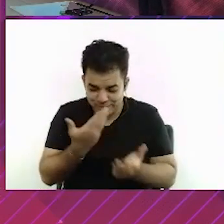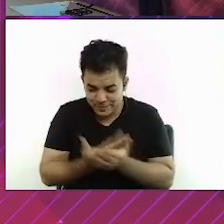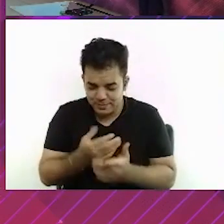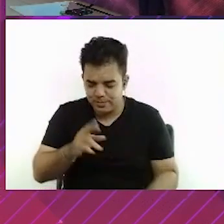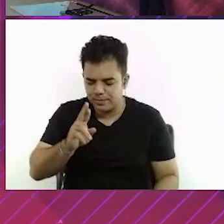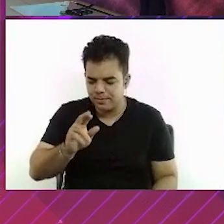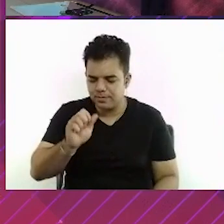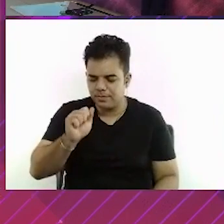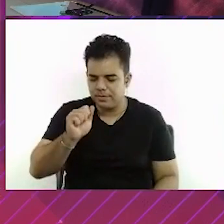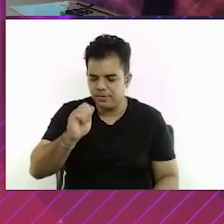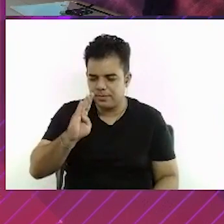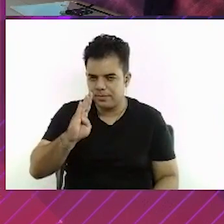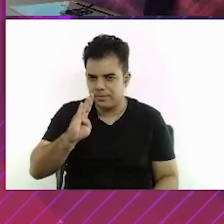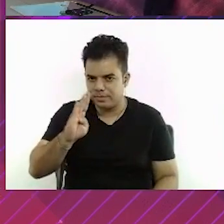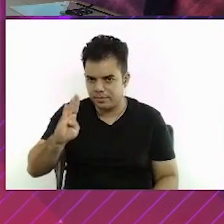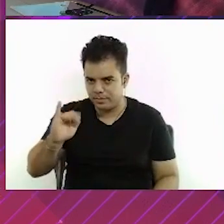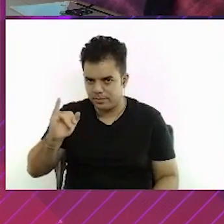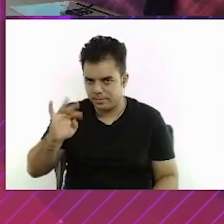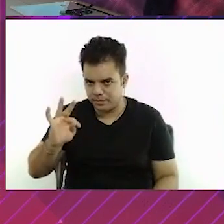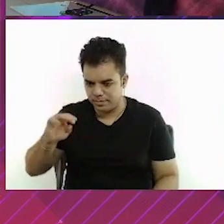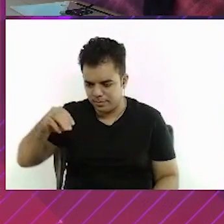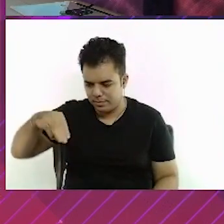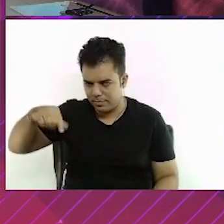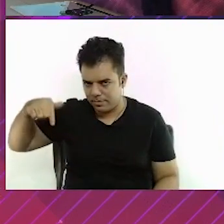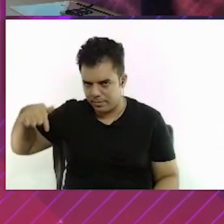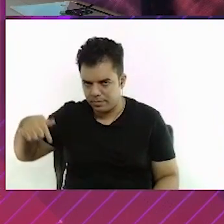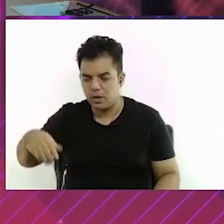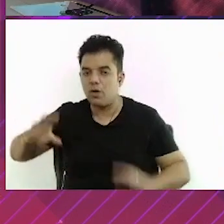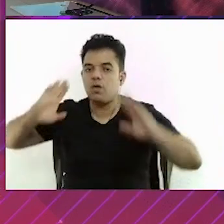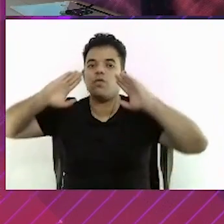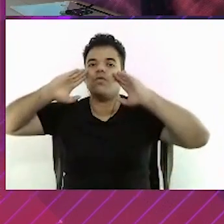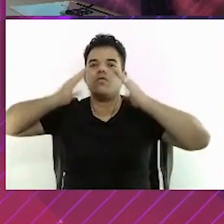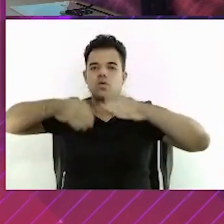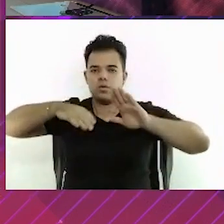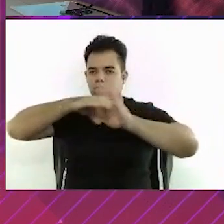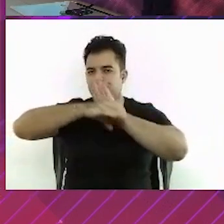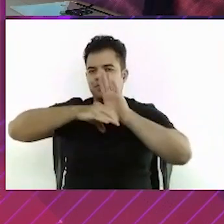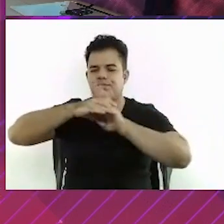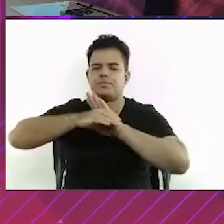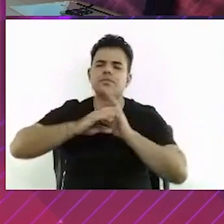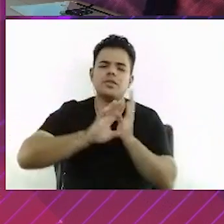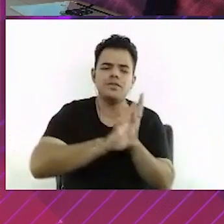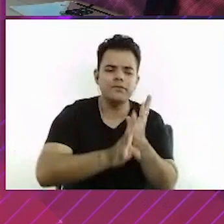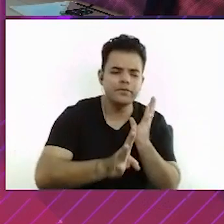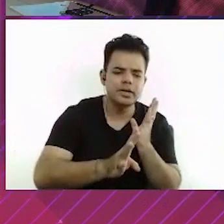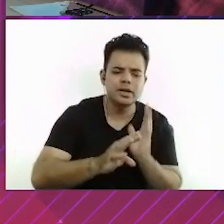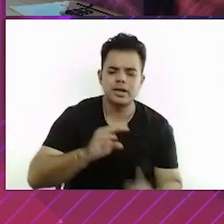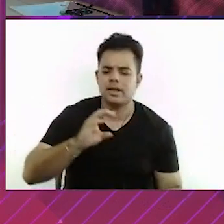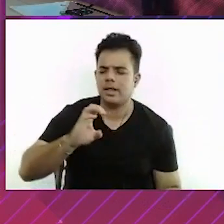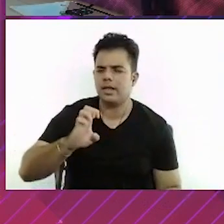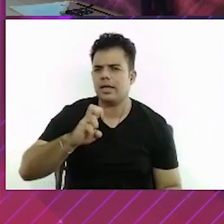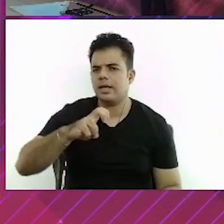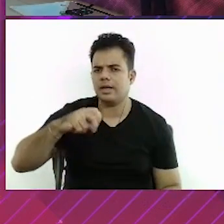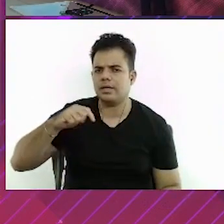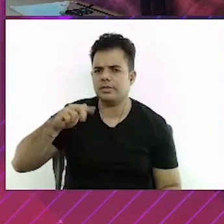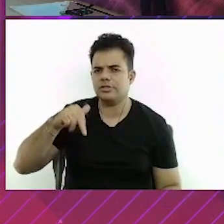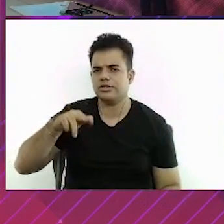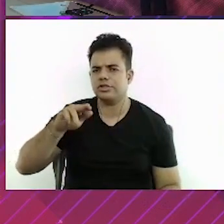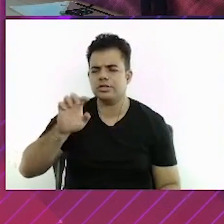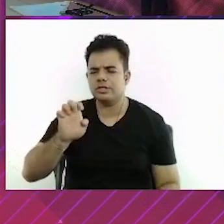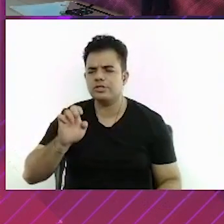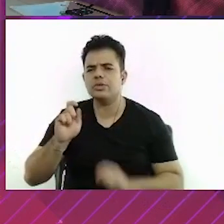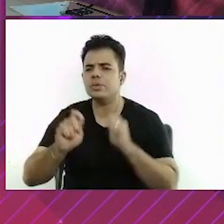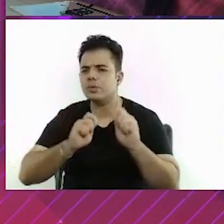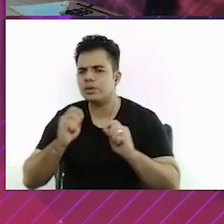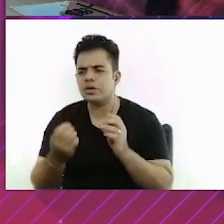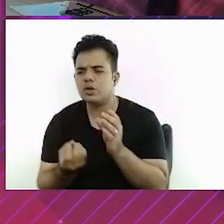MQP, essas coisas, foca nos conceitos. O que é uma fila, o que é um exchange, como consumir, como produzir, porque na hora que você está a mão